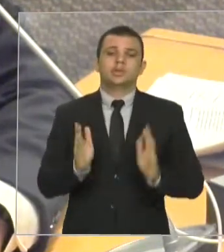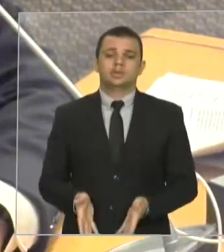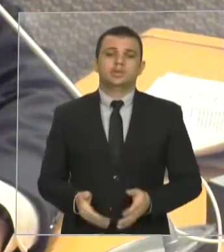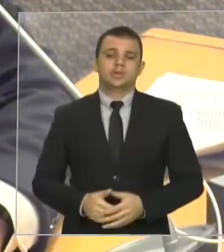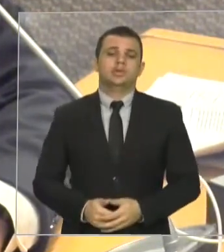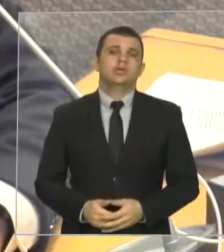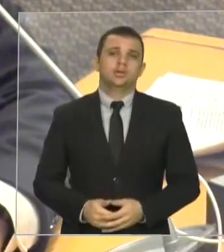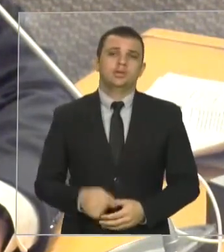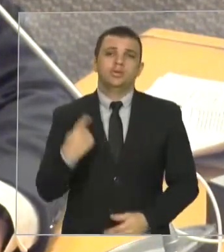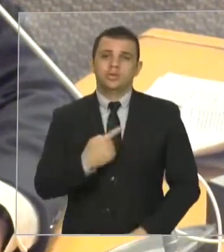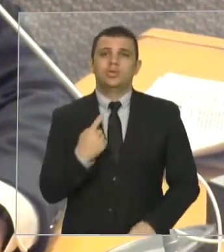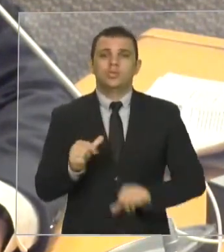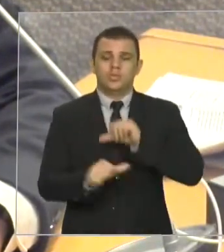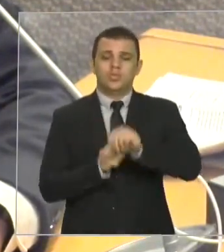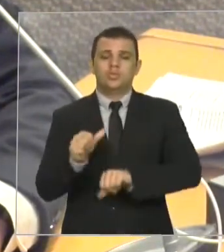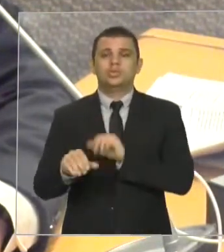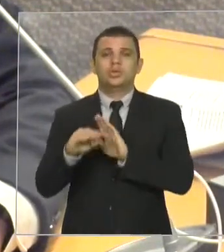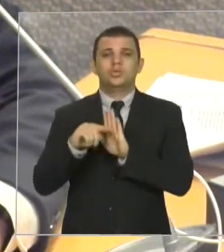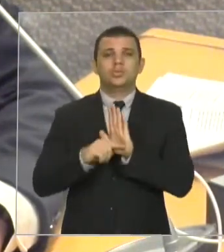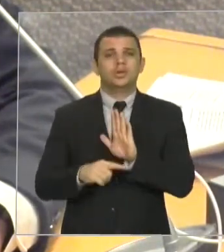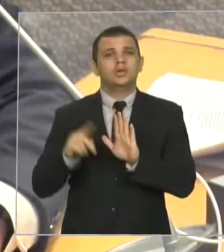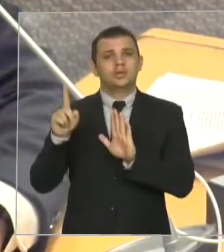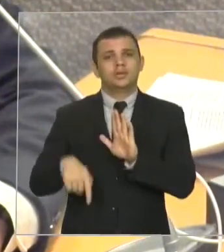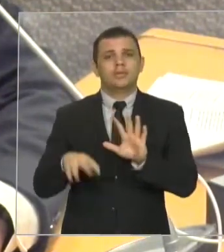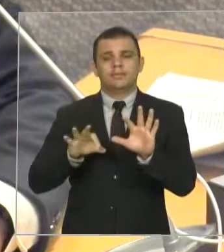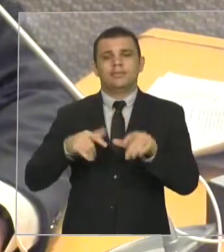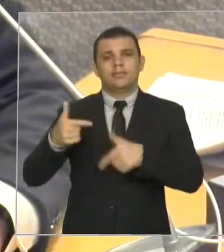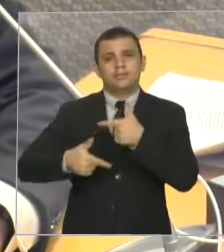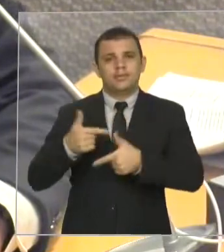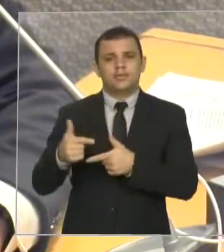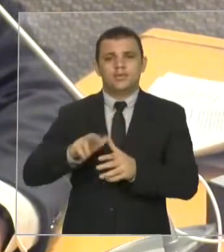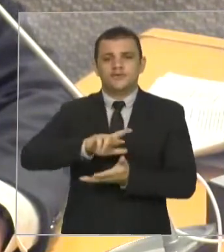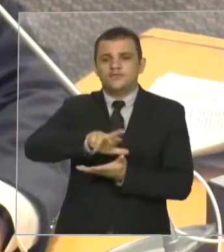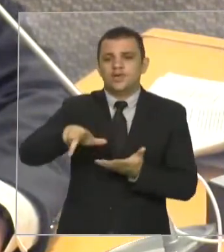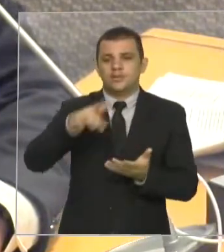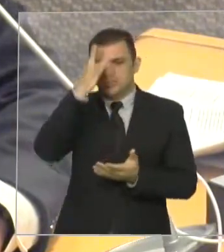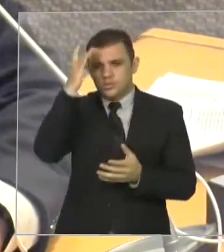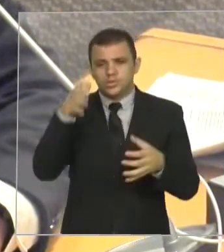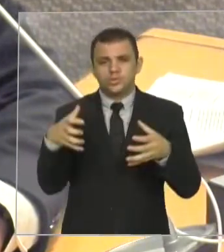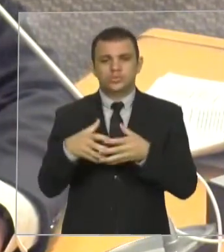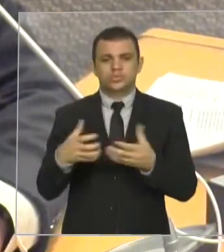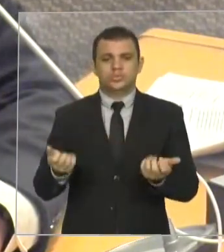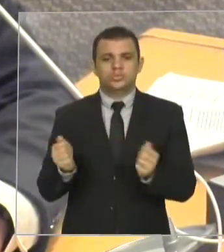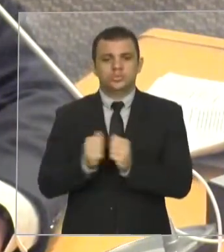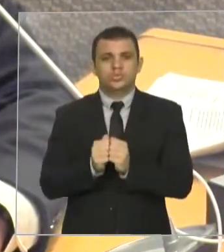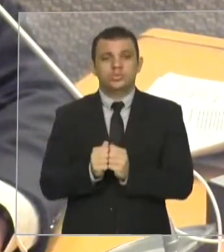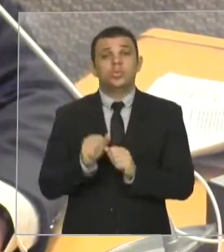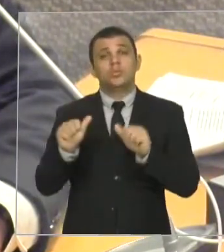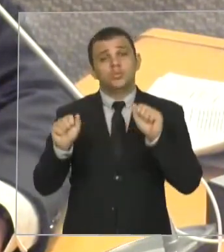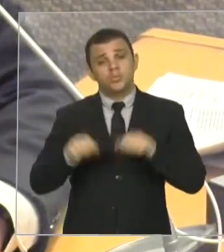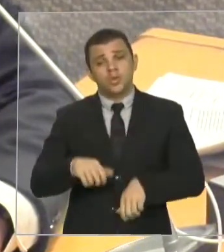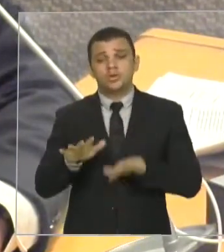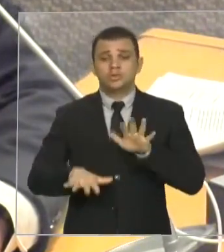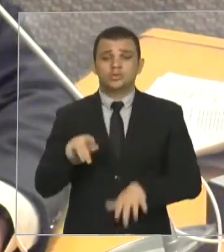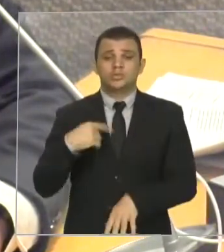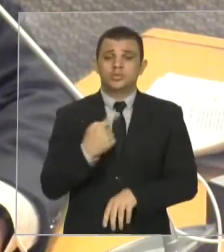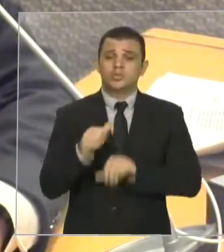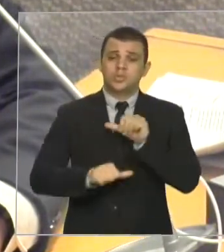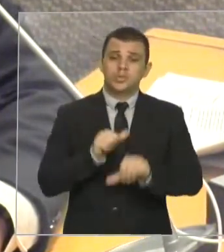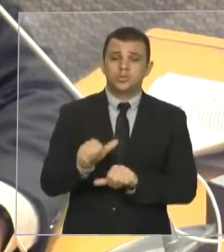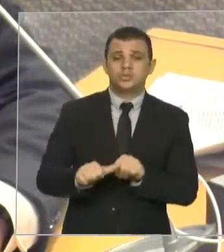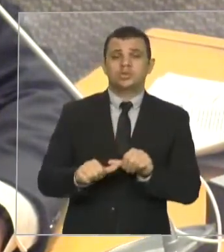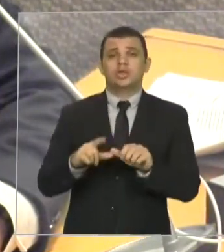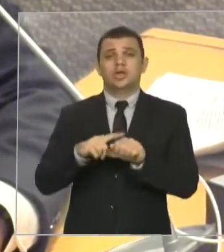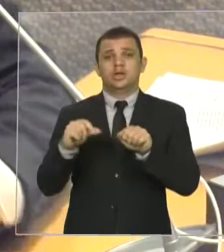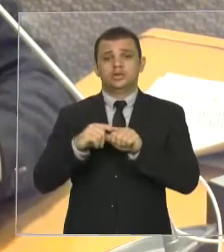aqui mudar o plano que foi construído em diversas mãos. Talvez a gente consiga alterar algum outro artigo da lei, mas que isso já está aqui